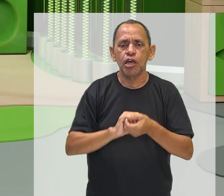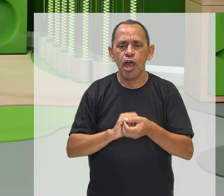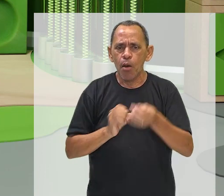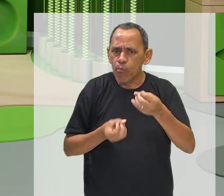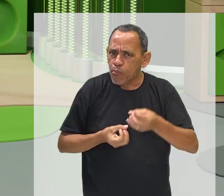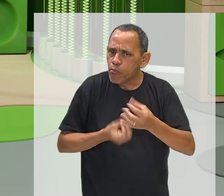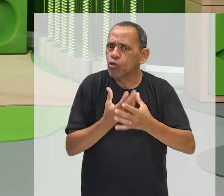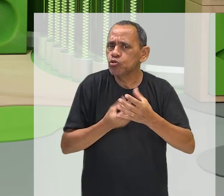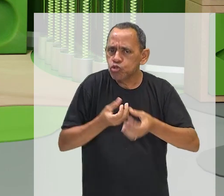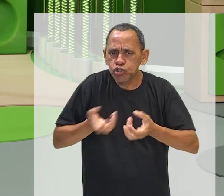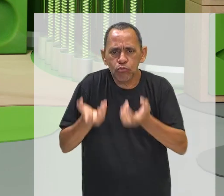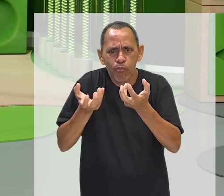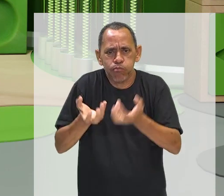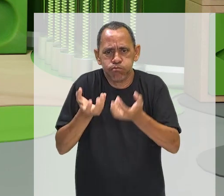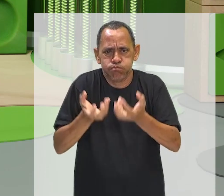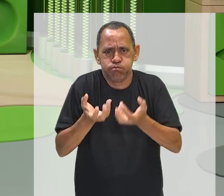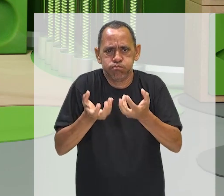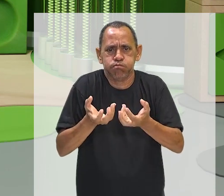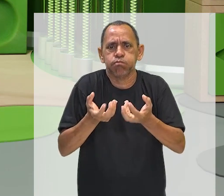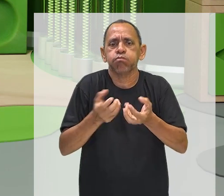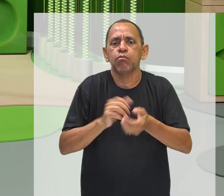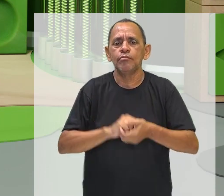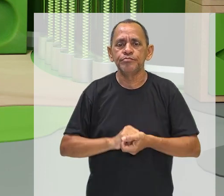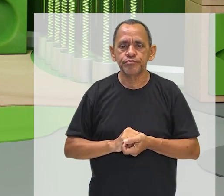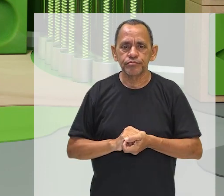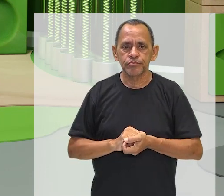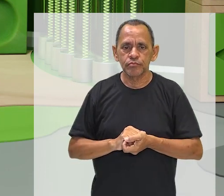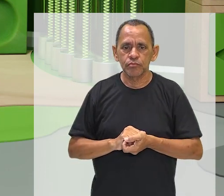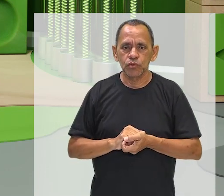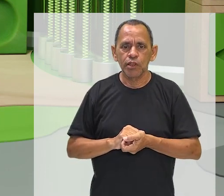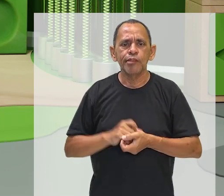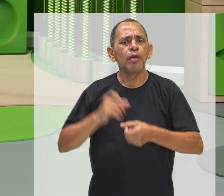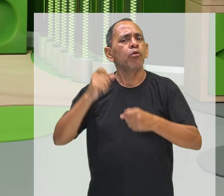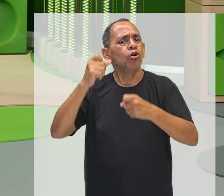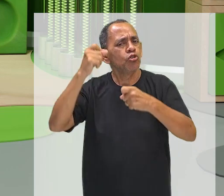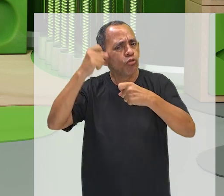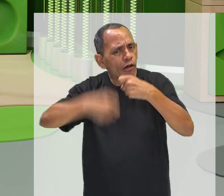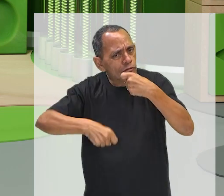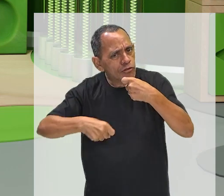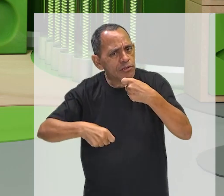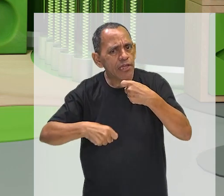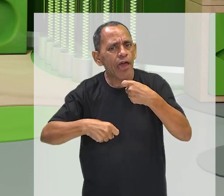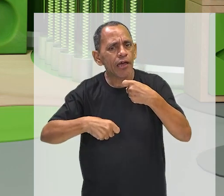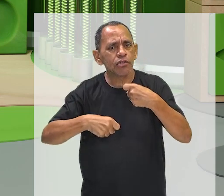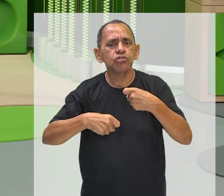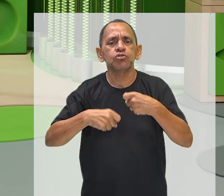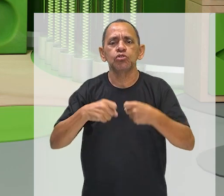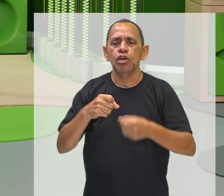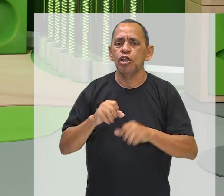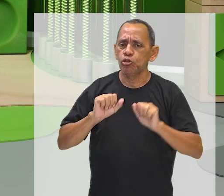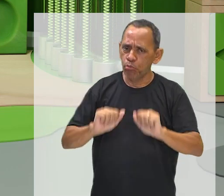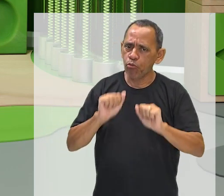e são transportados ali por esses canais até com que eles sejam liberados, né, lá pela